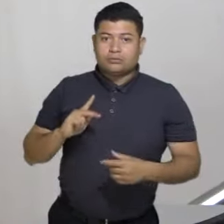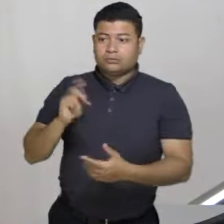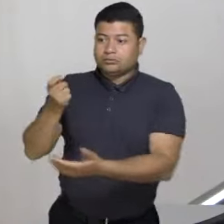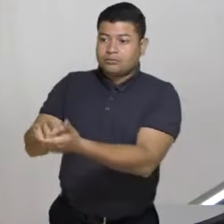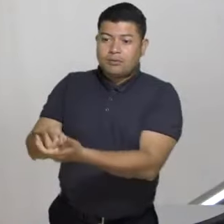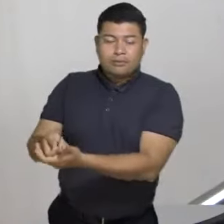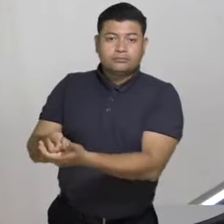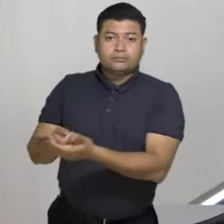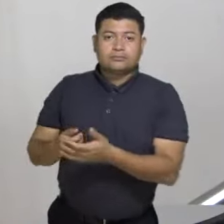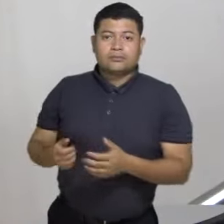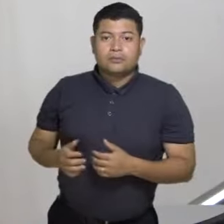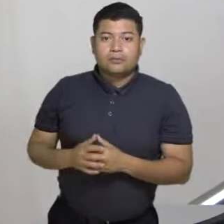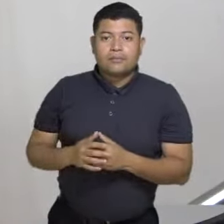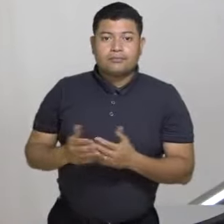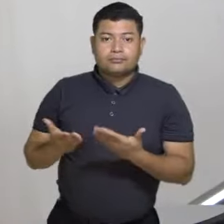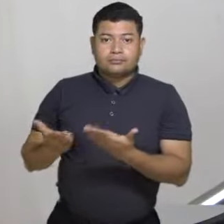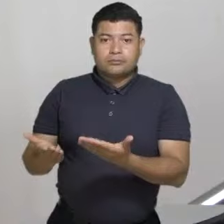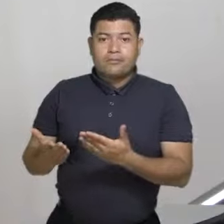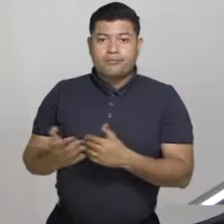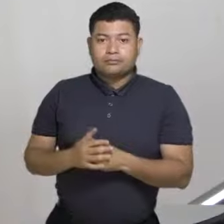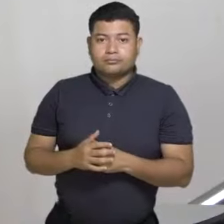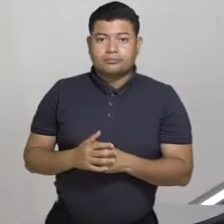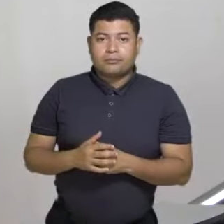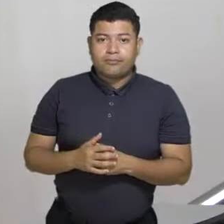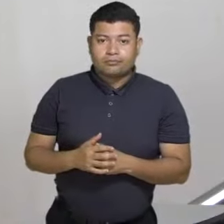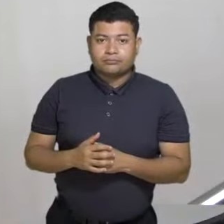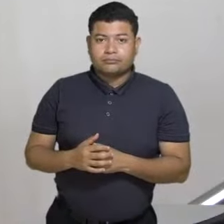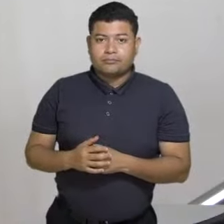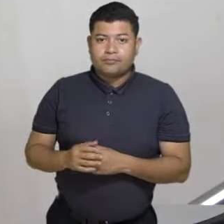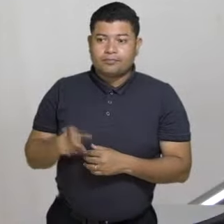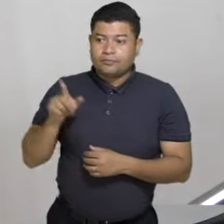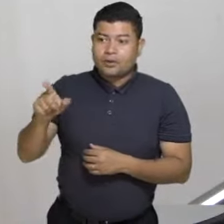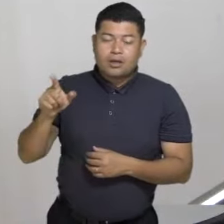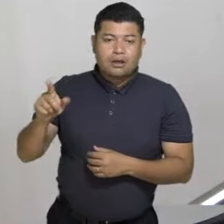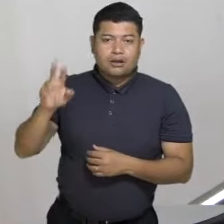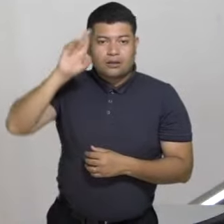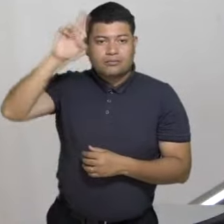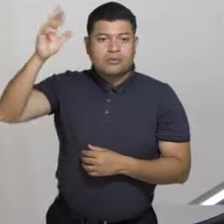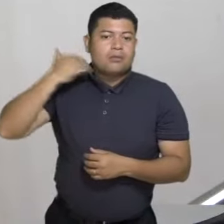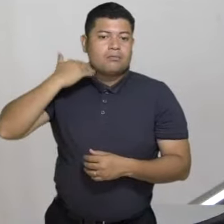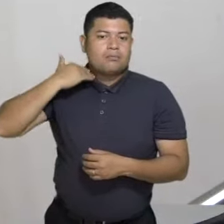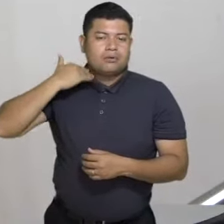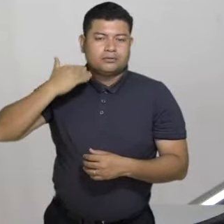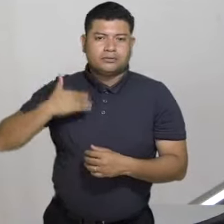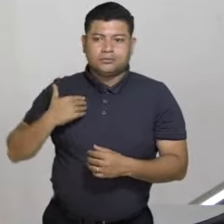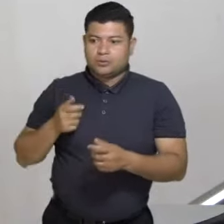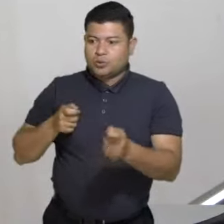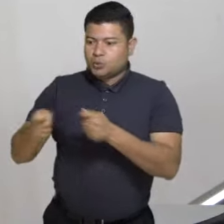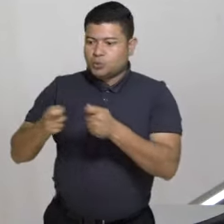financeiro especulativo, para banqueiro cuidar do dinheiro público?